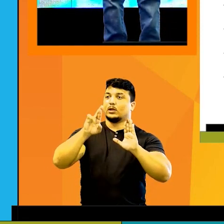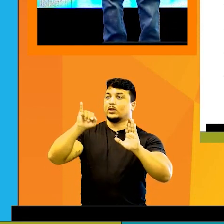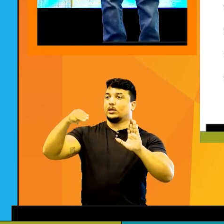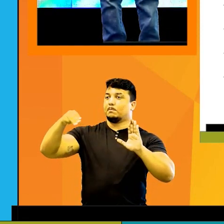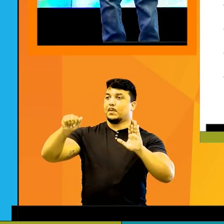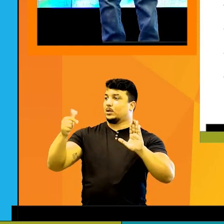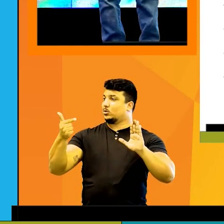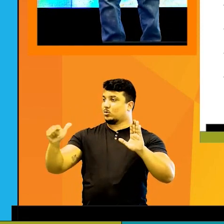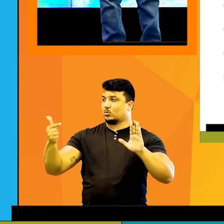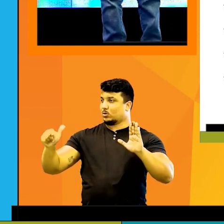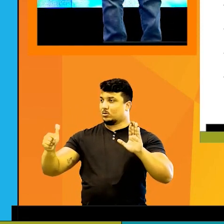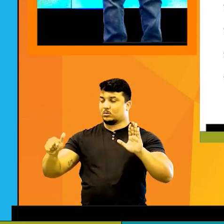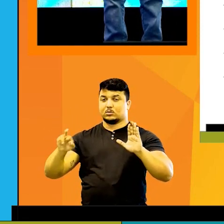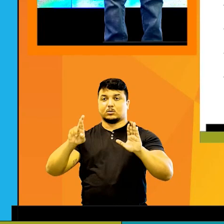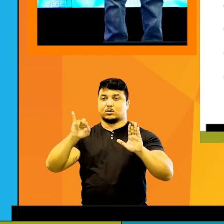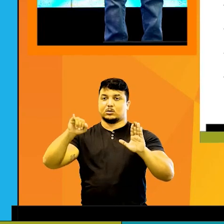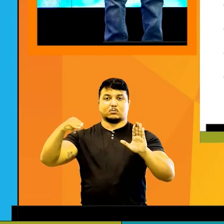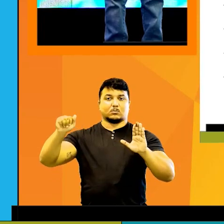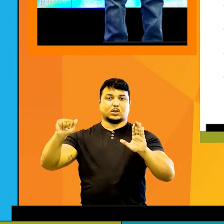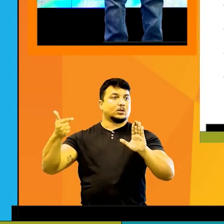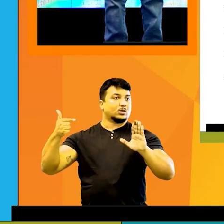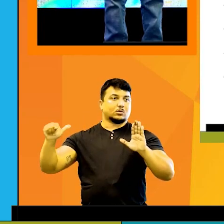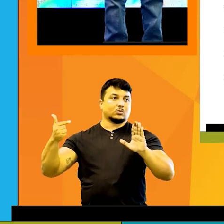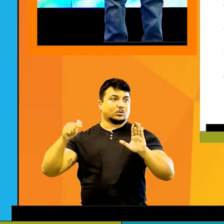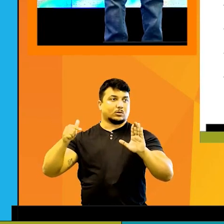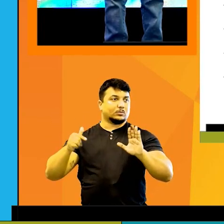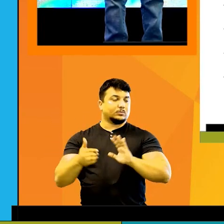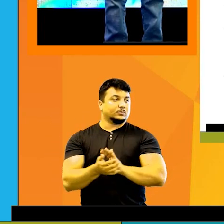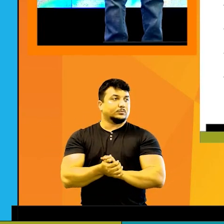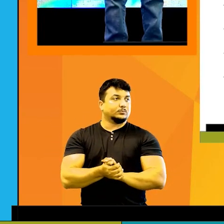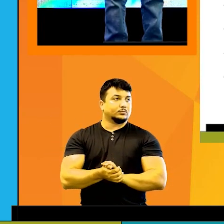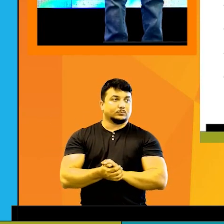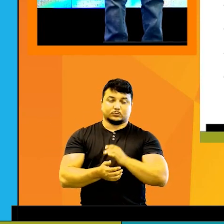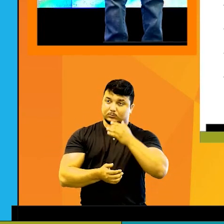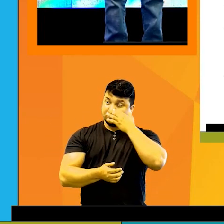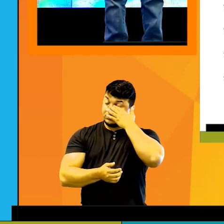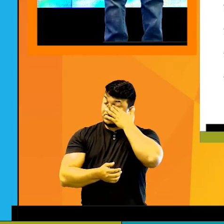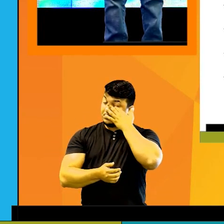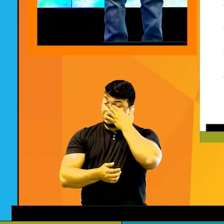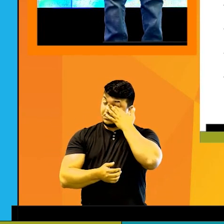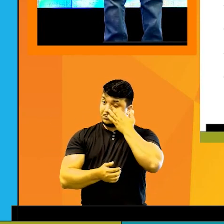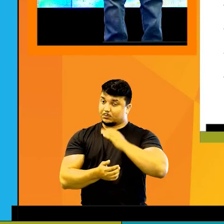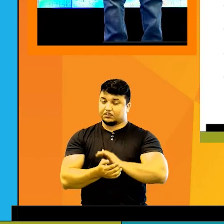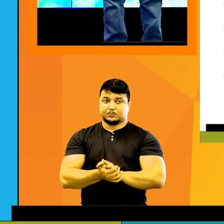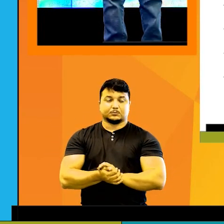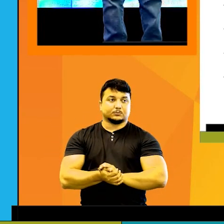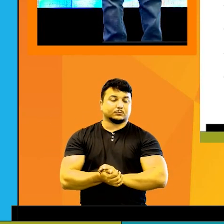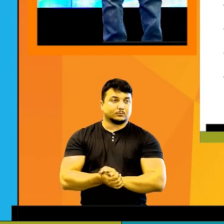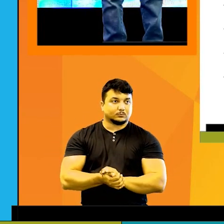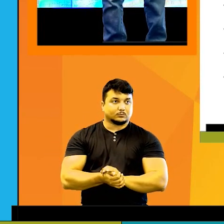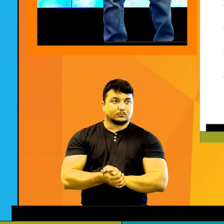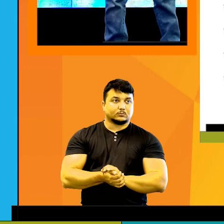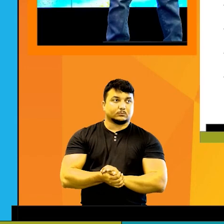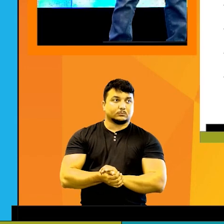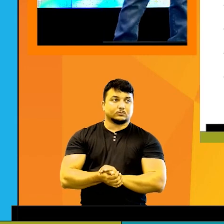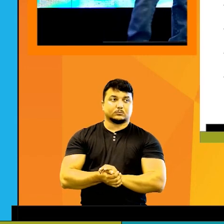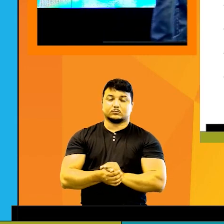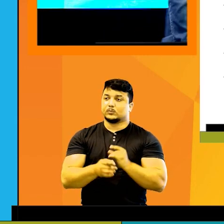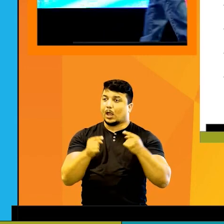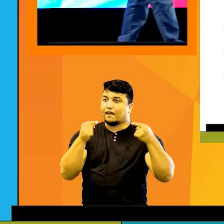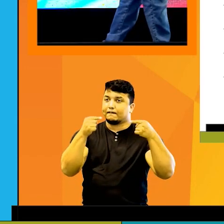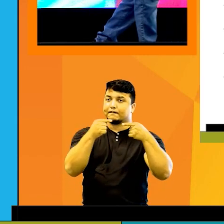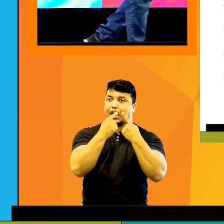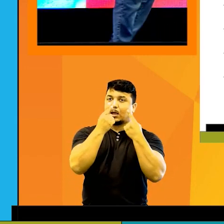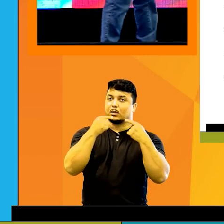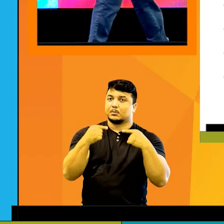rima. Versos brancos são versos sem rima, tá? Não